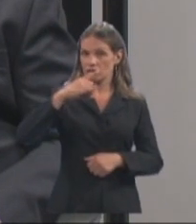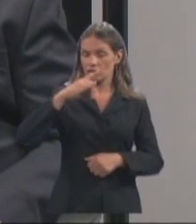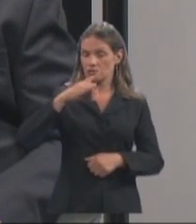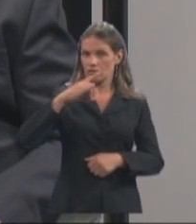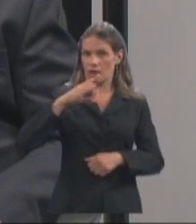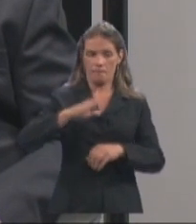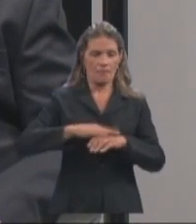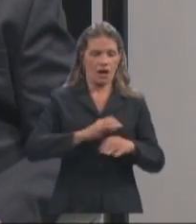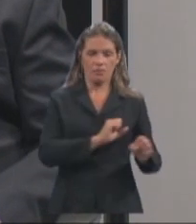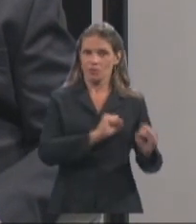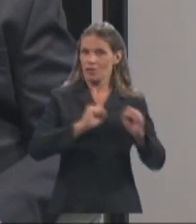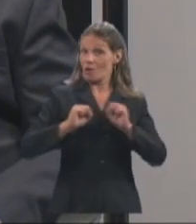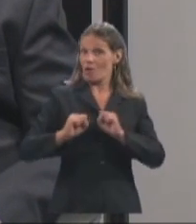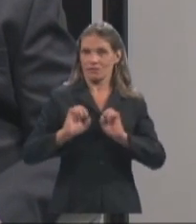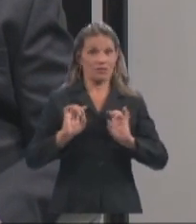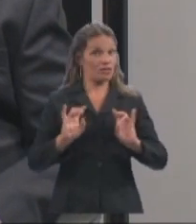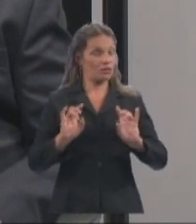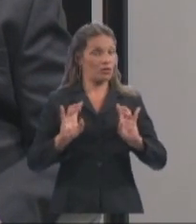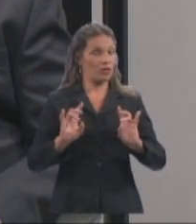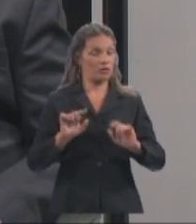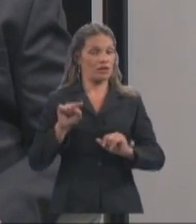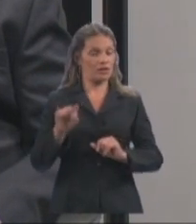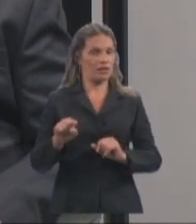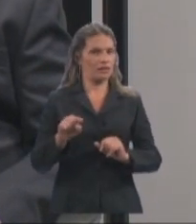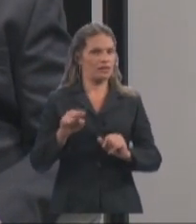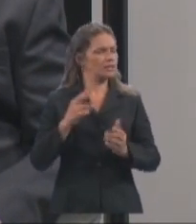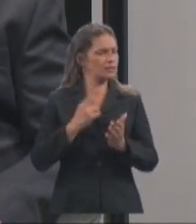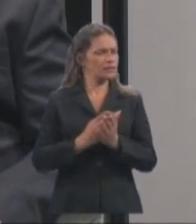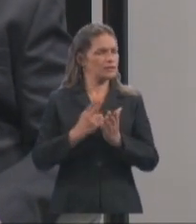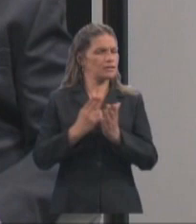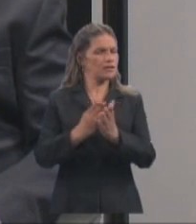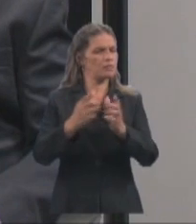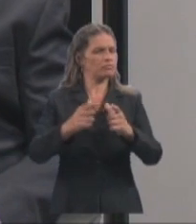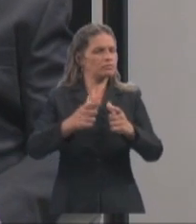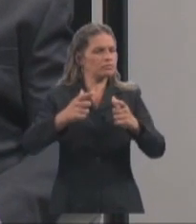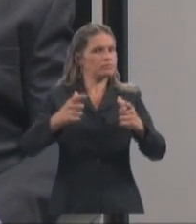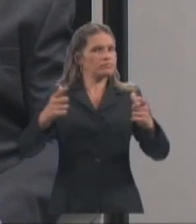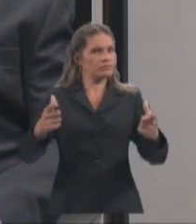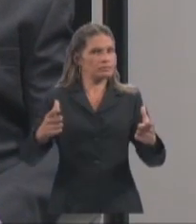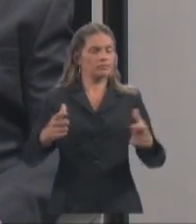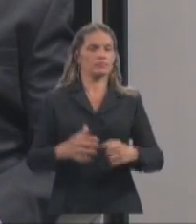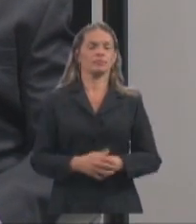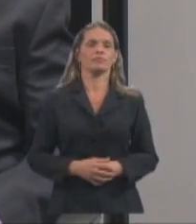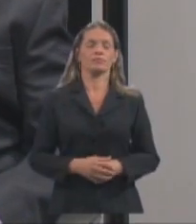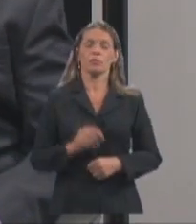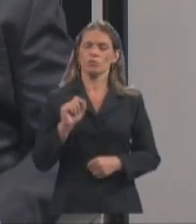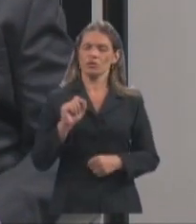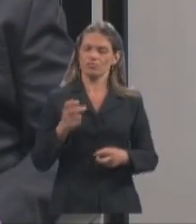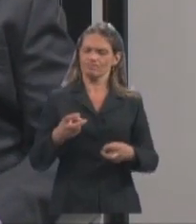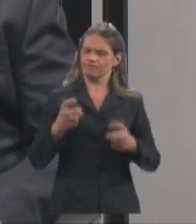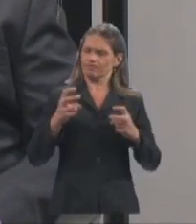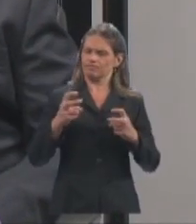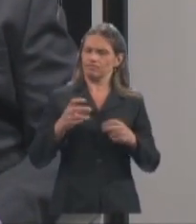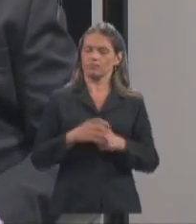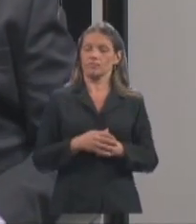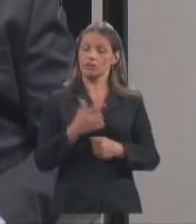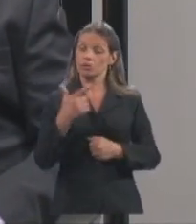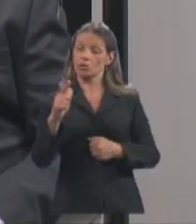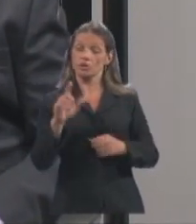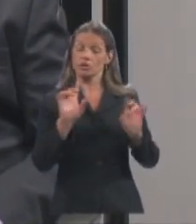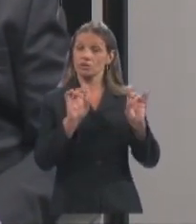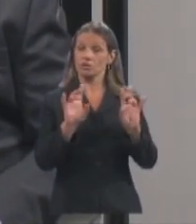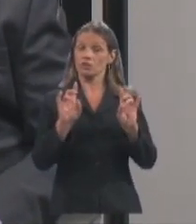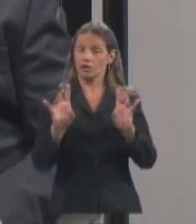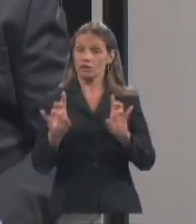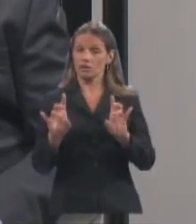rainha das drogas ele é o o ele tá sempre crescente tá sempre evoluindo progressivamente o que chama atenção